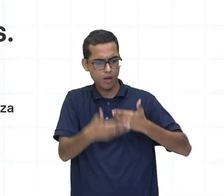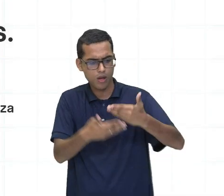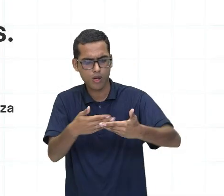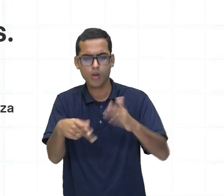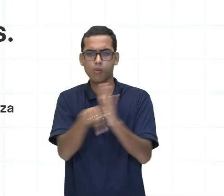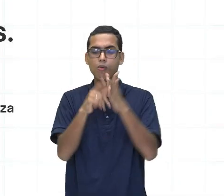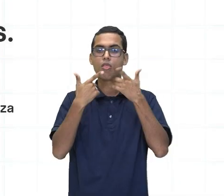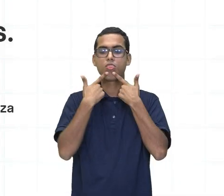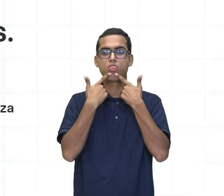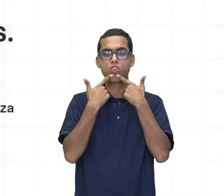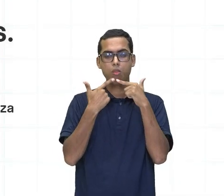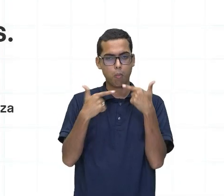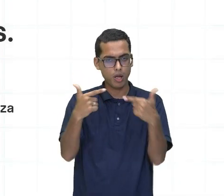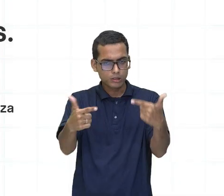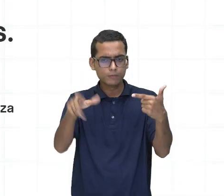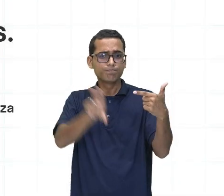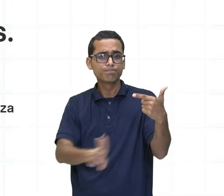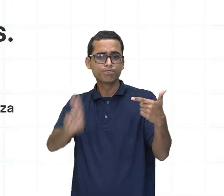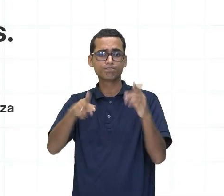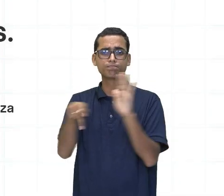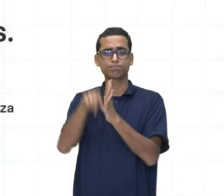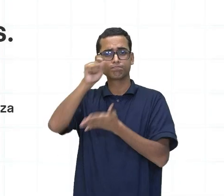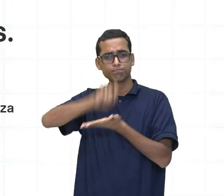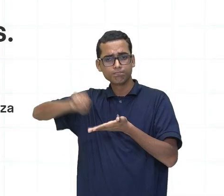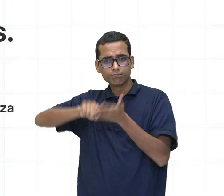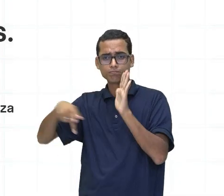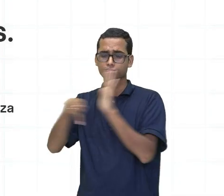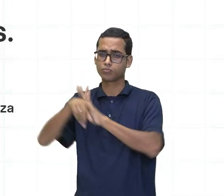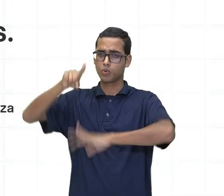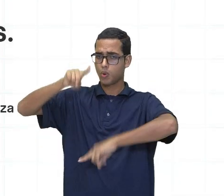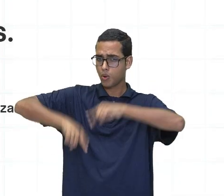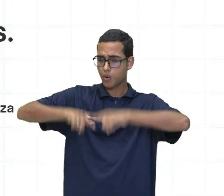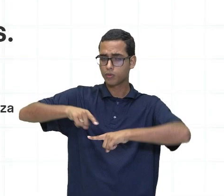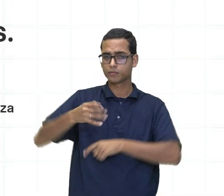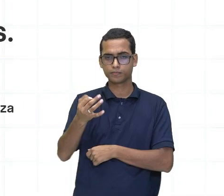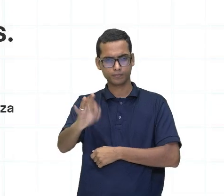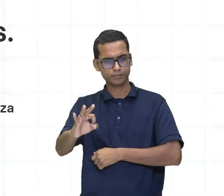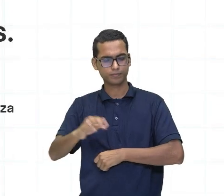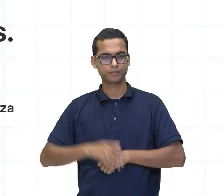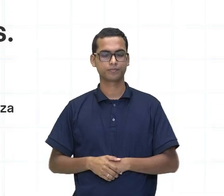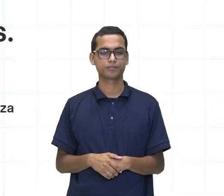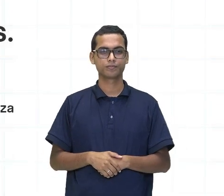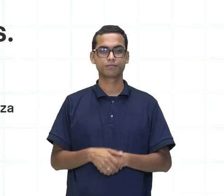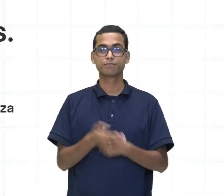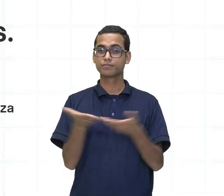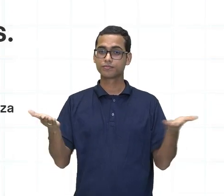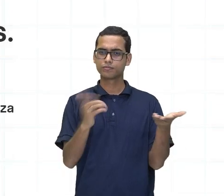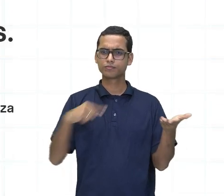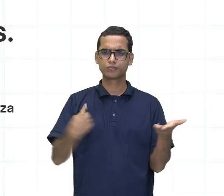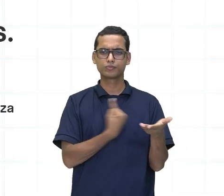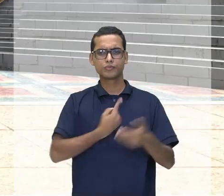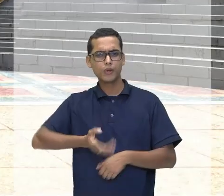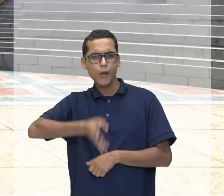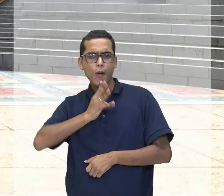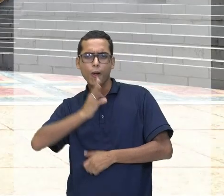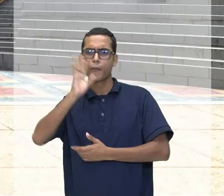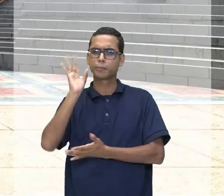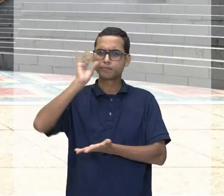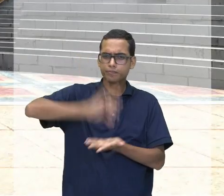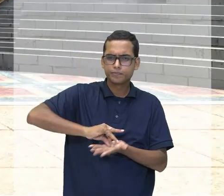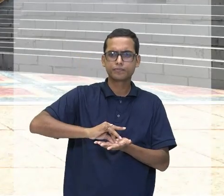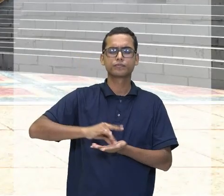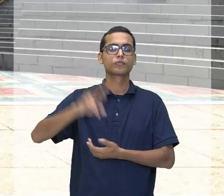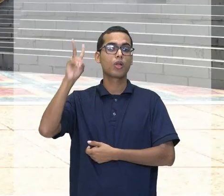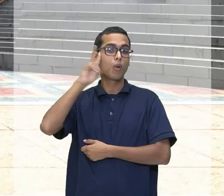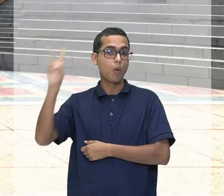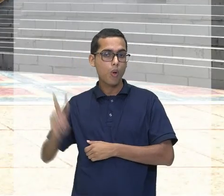utiliza na escrita dos seus materiais, das suas obras, certo? Então, nós conhecemos um pouquinho aí, né, da história